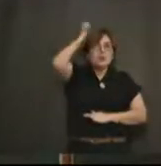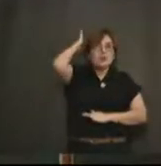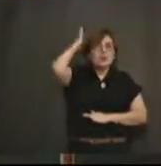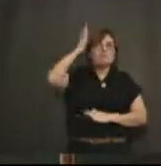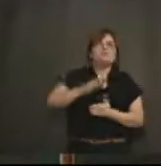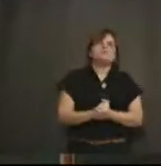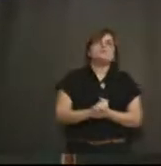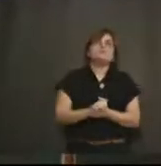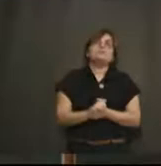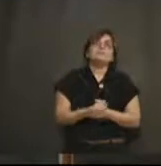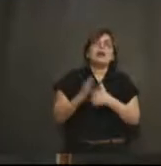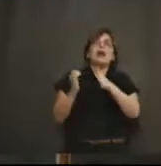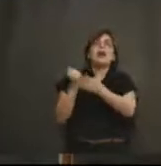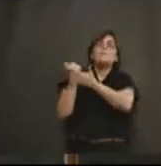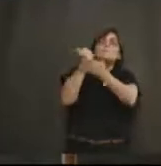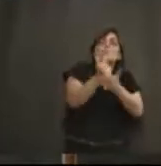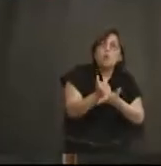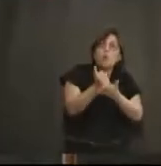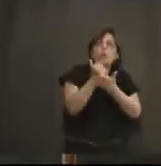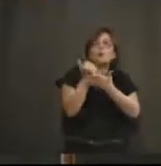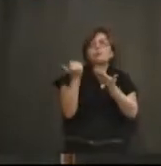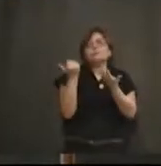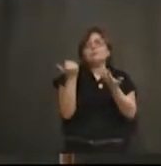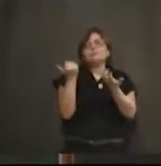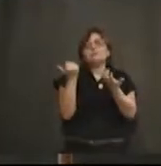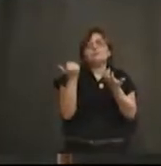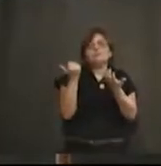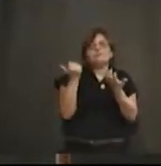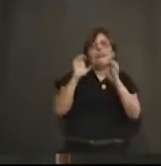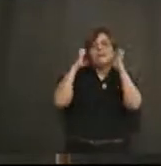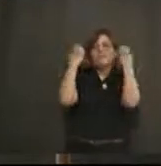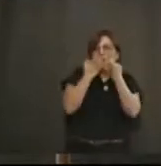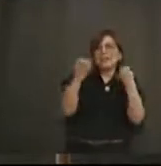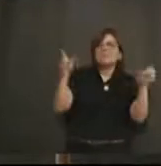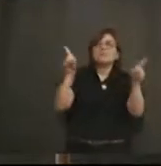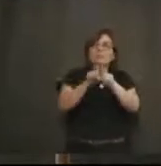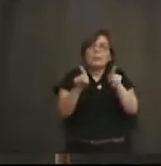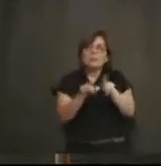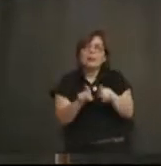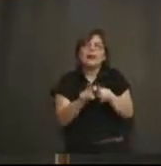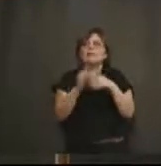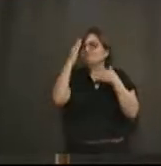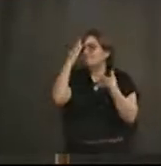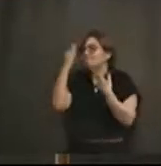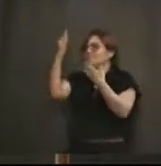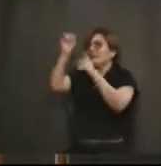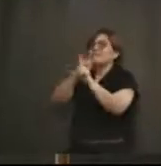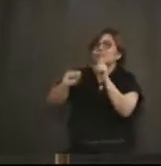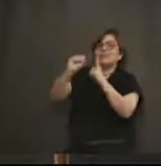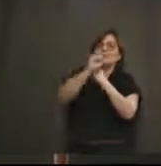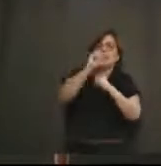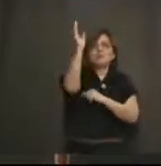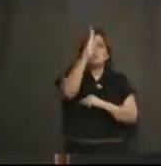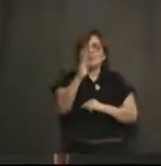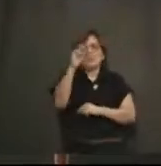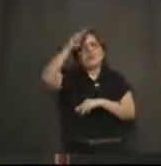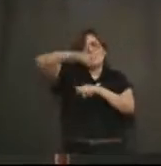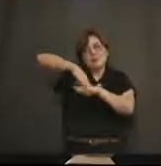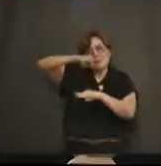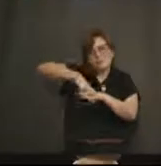E nada, me despedo aqui com saudações da Sociedade Brasileira de Matemática. Um abraço a